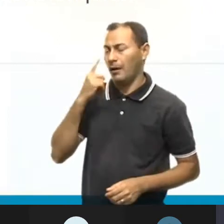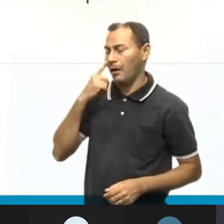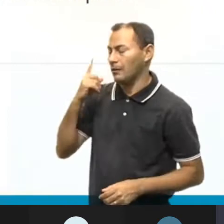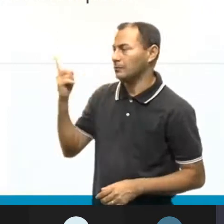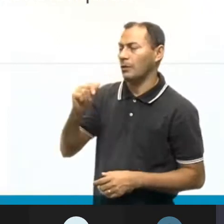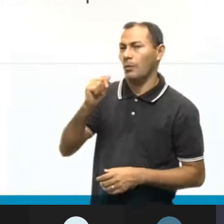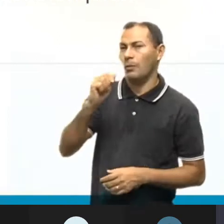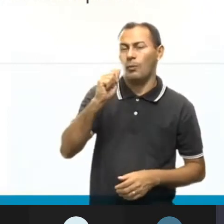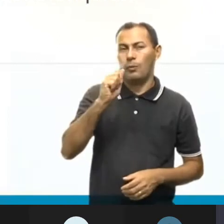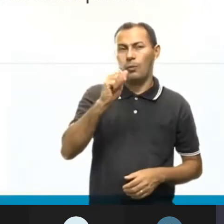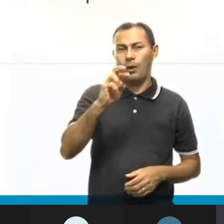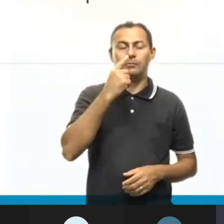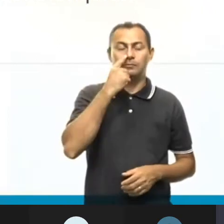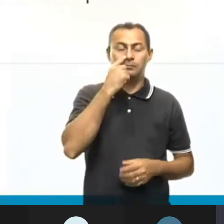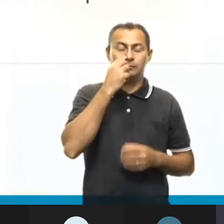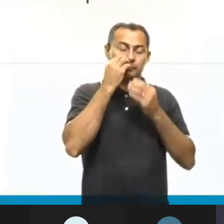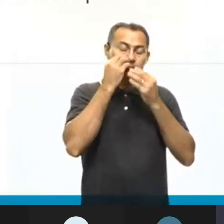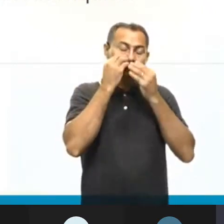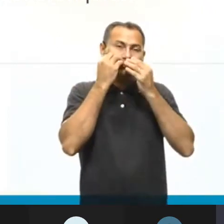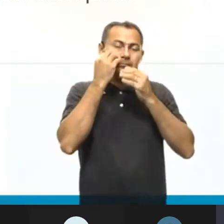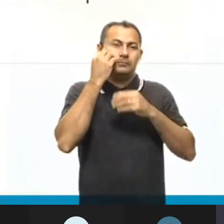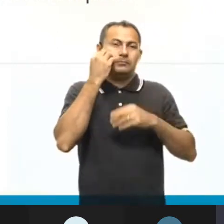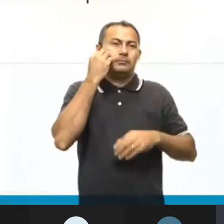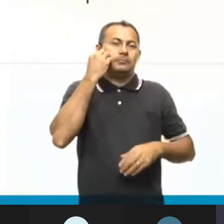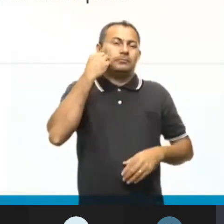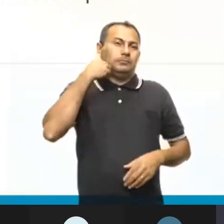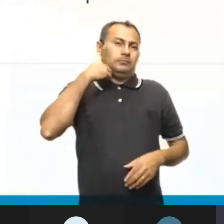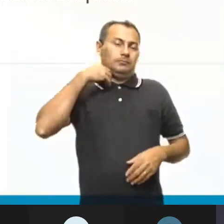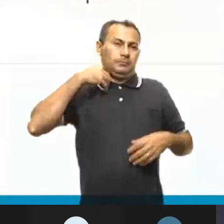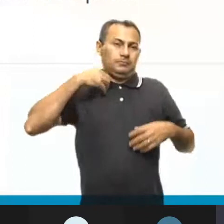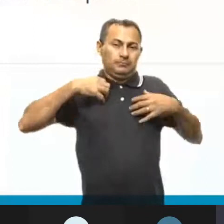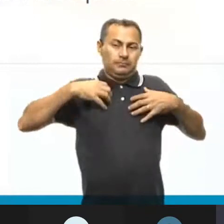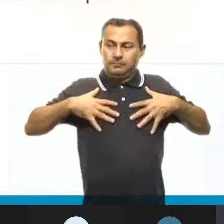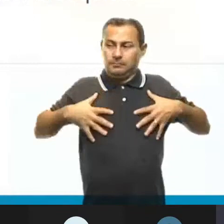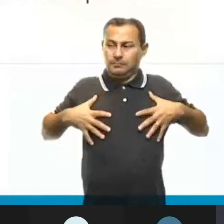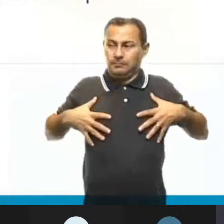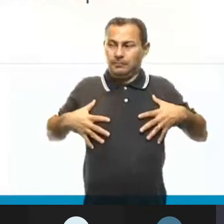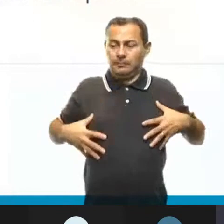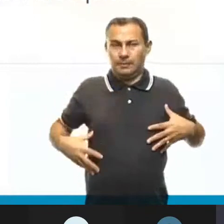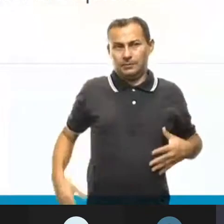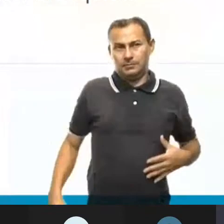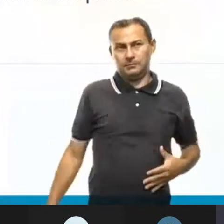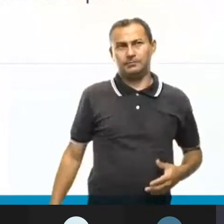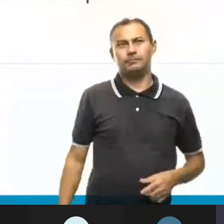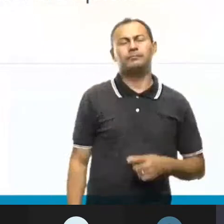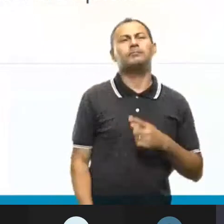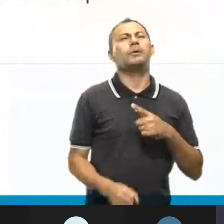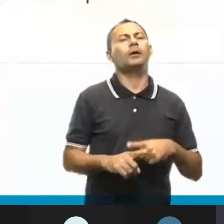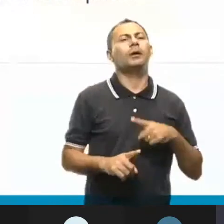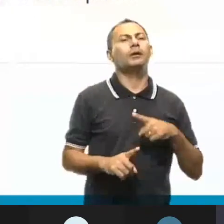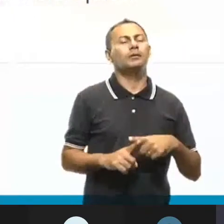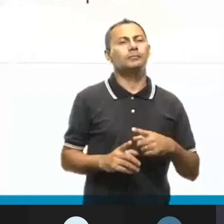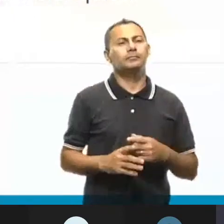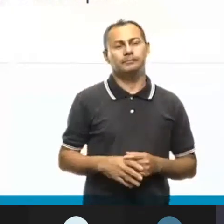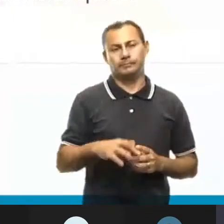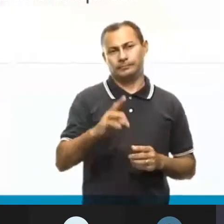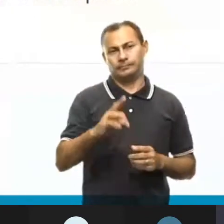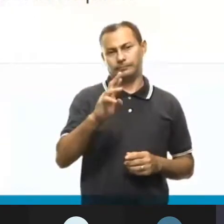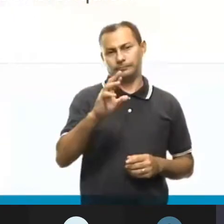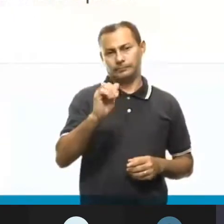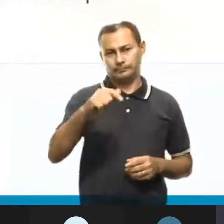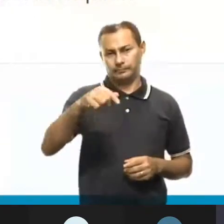vai descer, né, vai ser conduzido aqui pela traqueia até chegar aqui, ó, nos pulmões. Por quê? Porque a